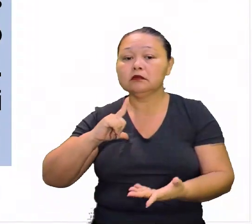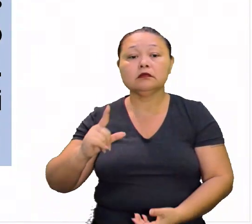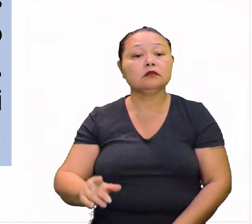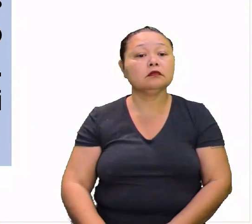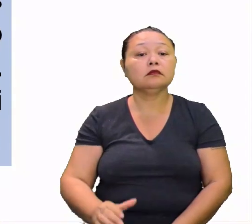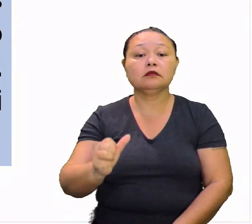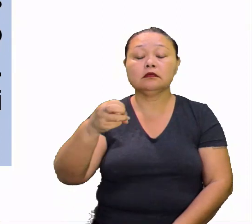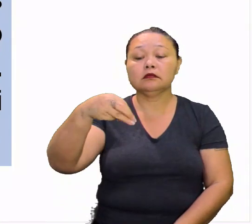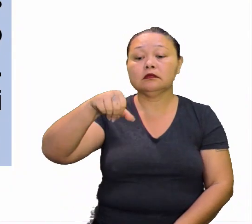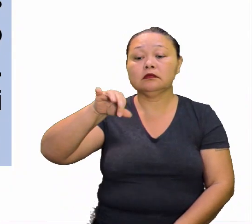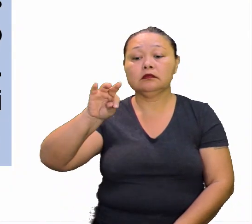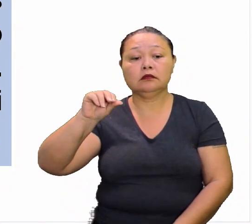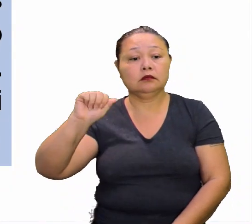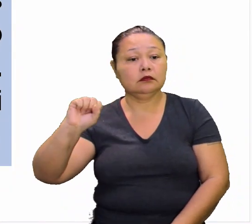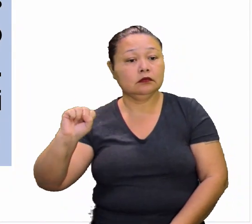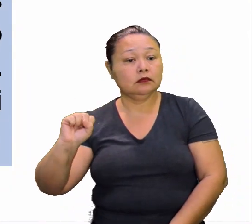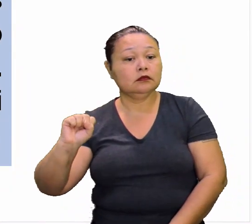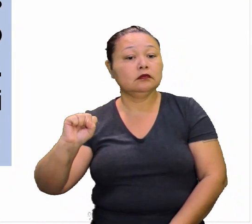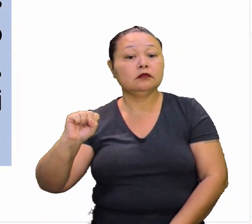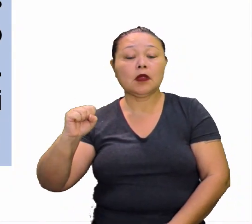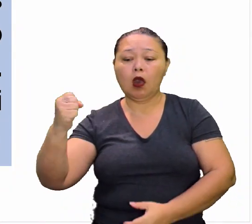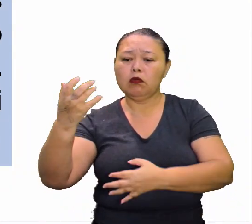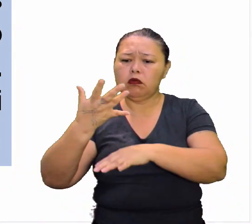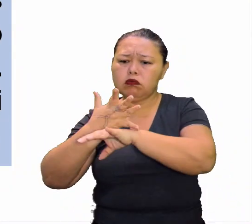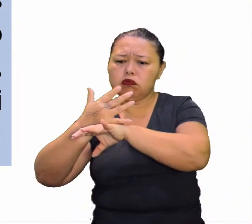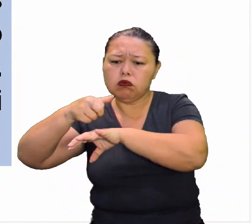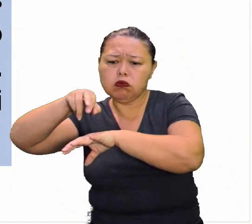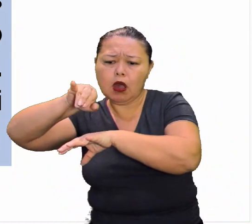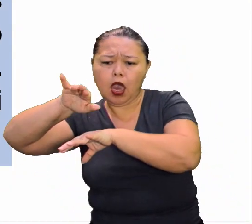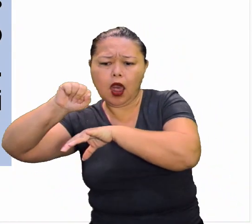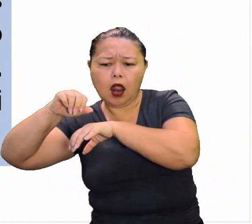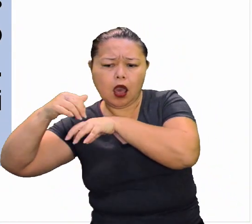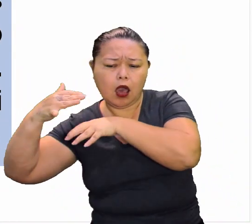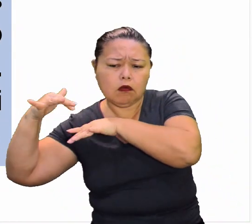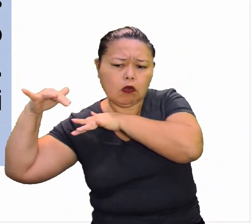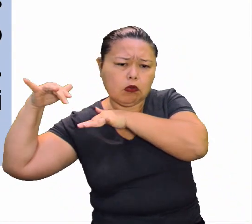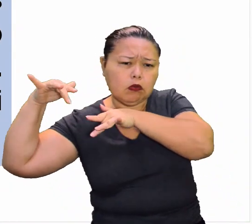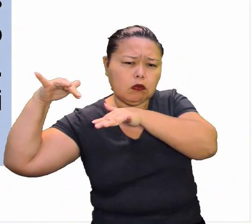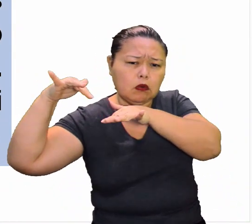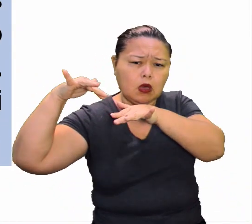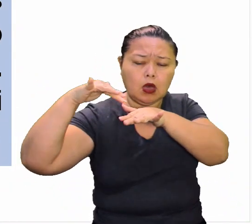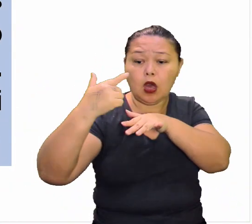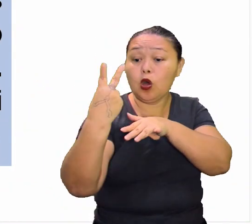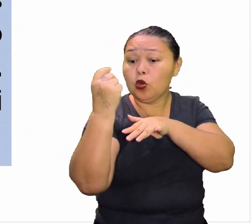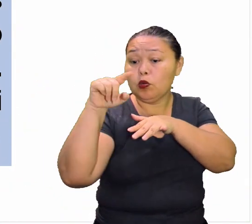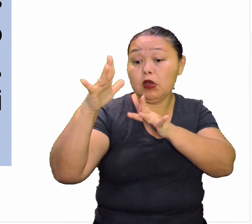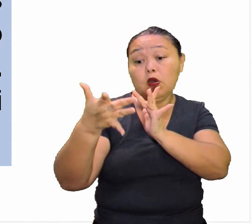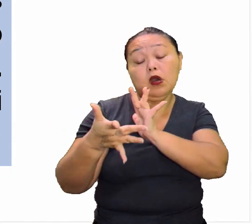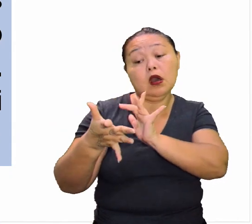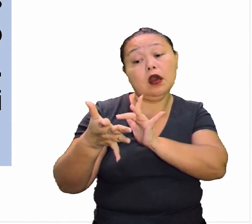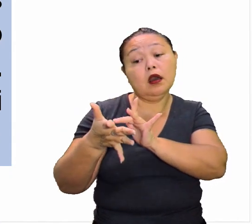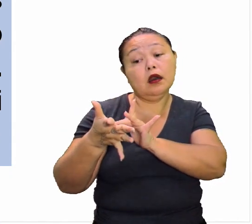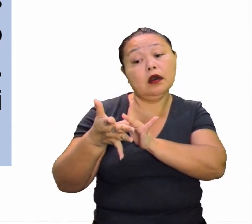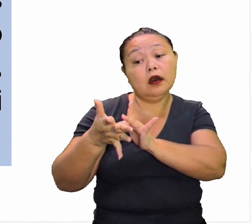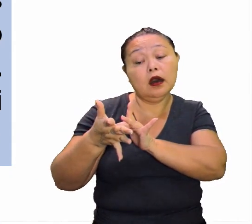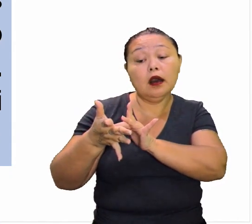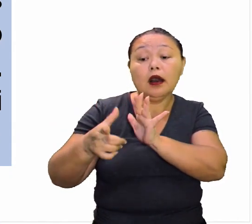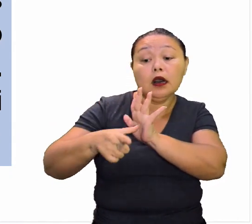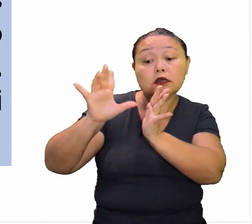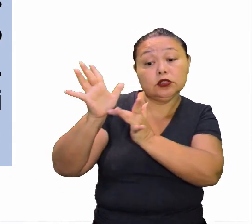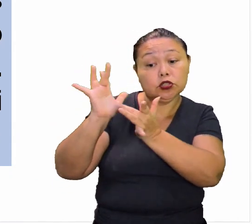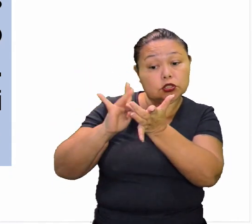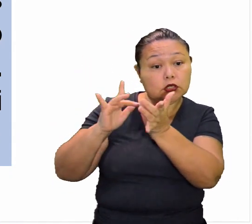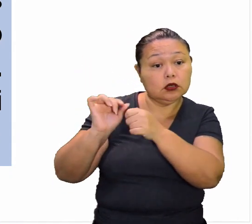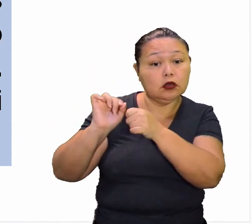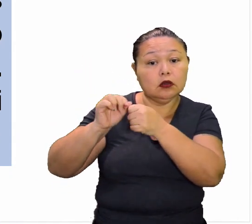lá. Amoritas. Eles vieram do deserto da Arábia, isso há 2.000 anos de Cristo, irão se